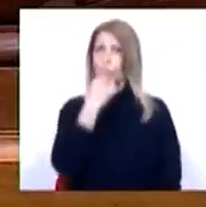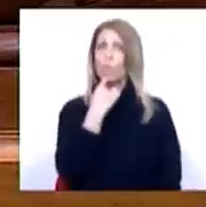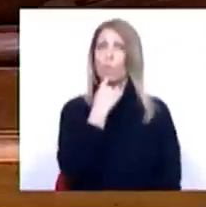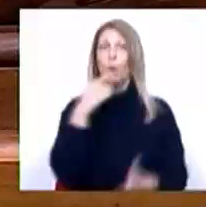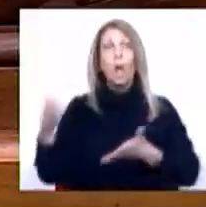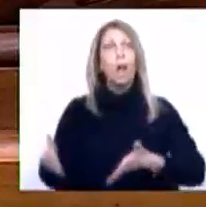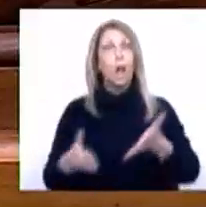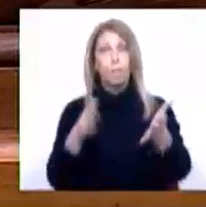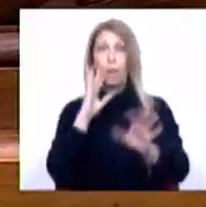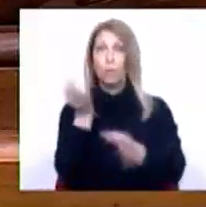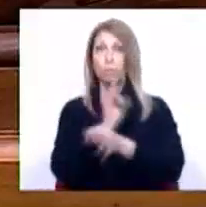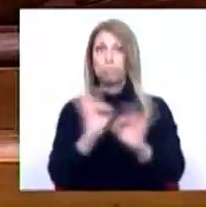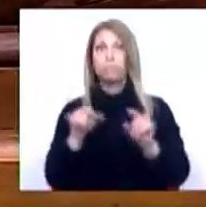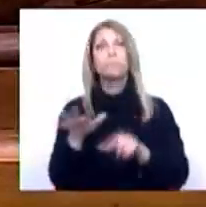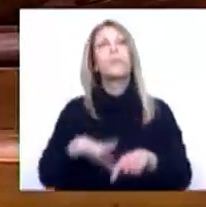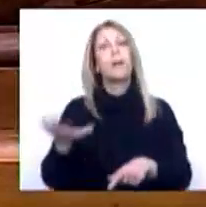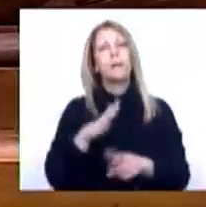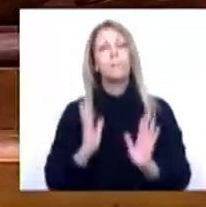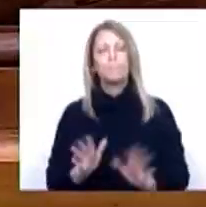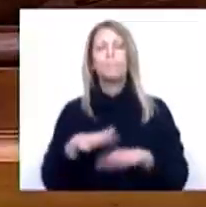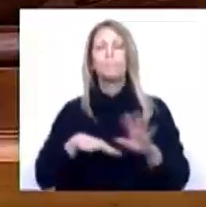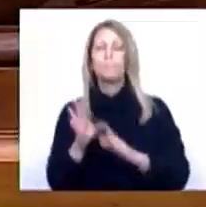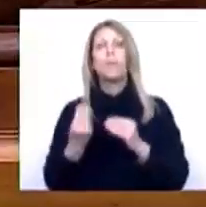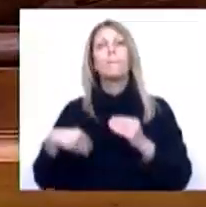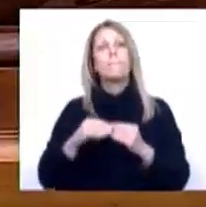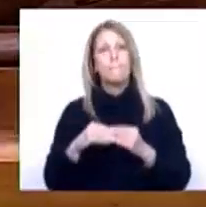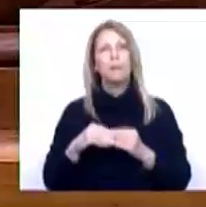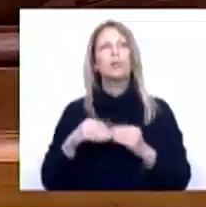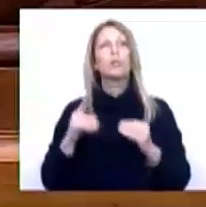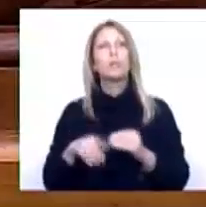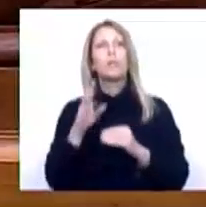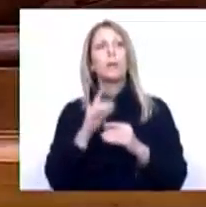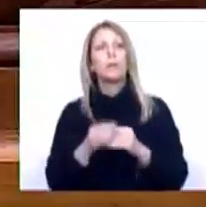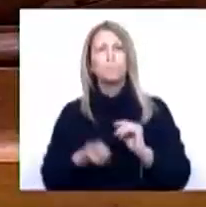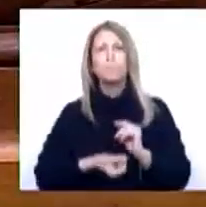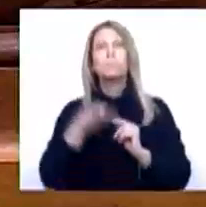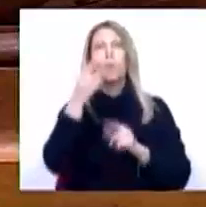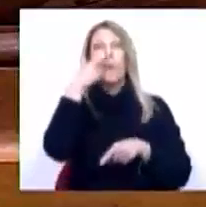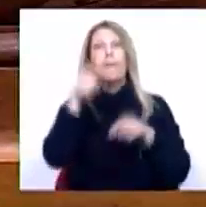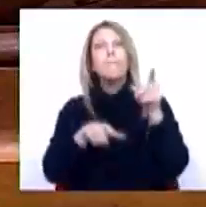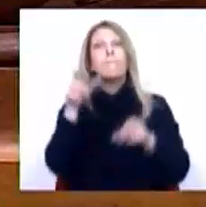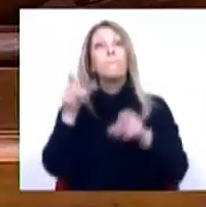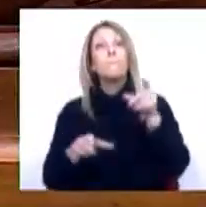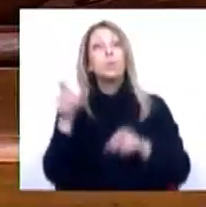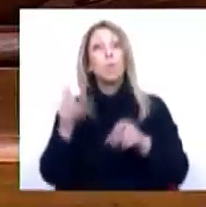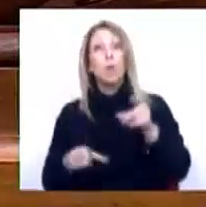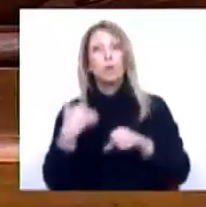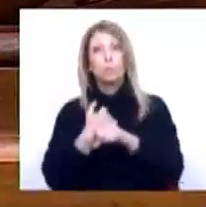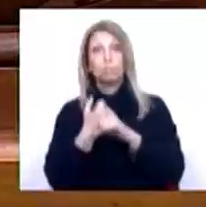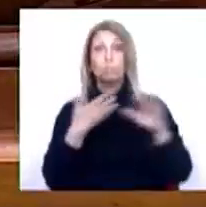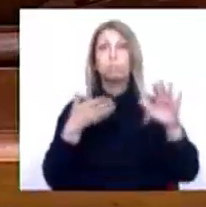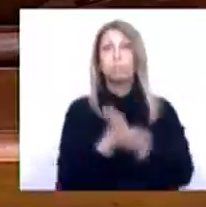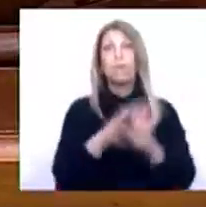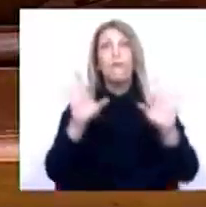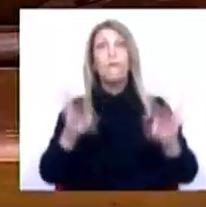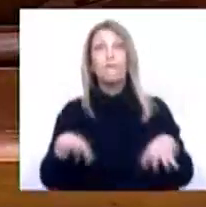área, mas temos que fazer muito mais e, sobretudo, aumentar a proporção da população ativa que termina o ensino secundário e